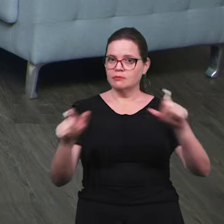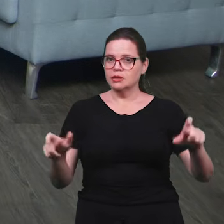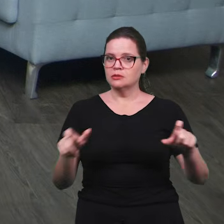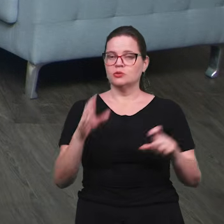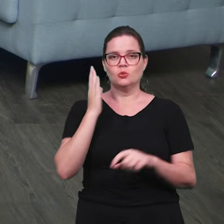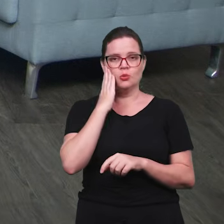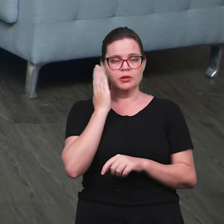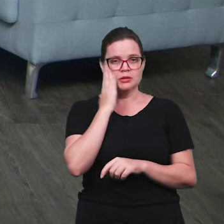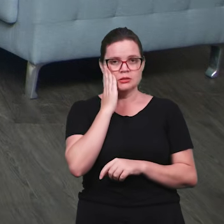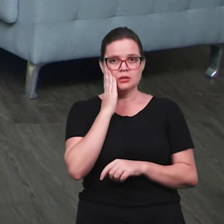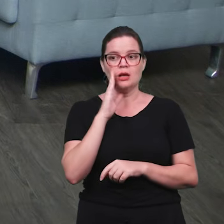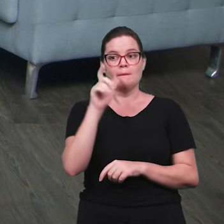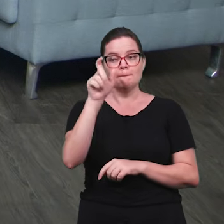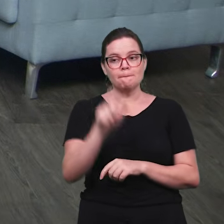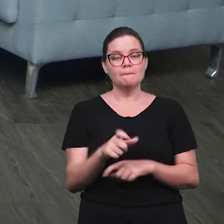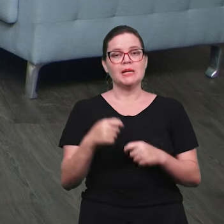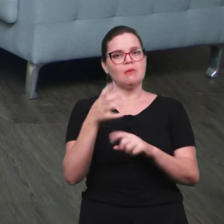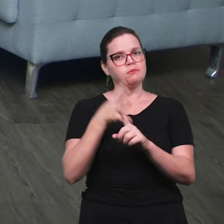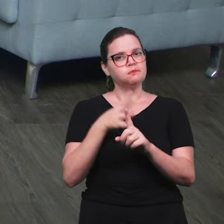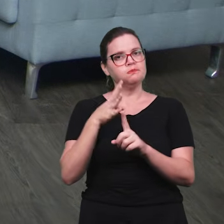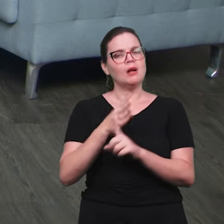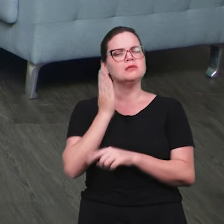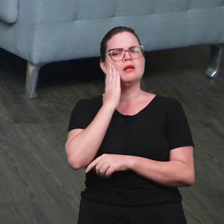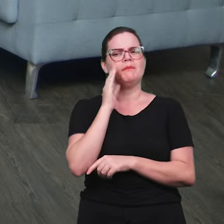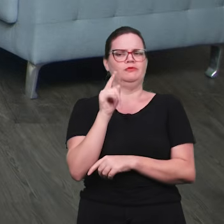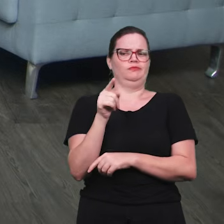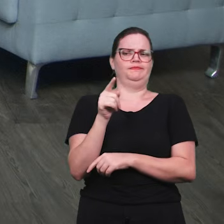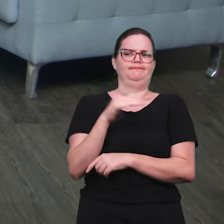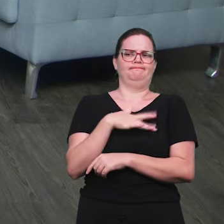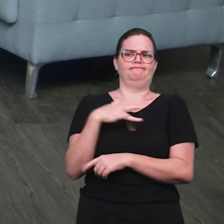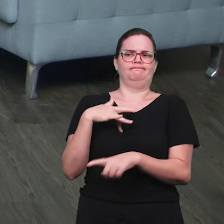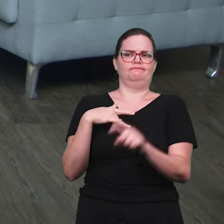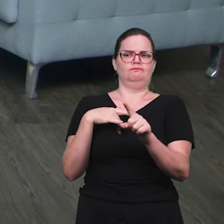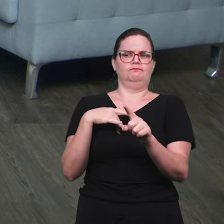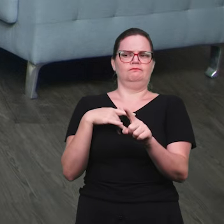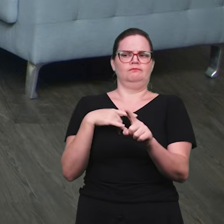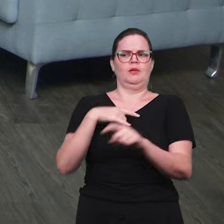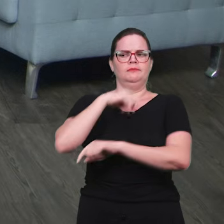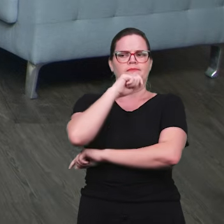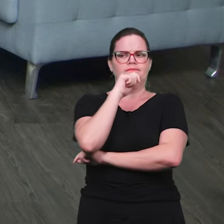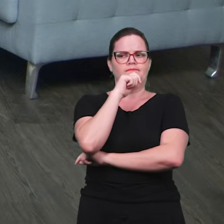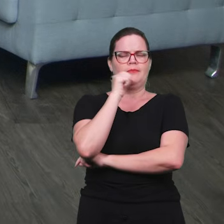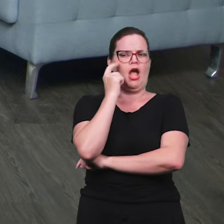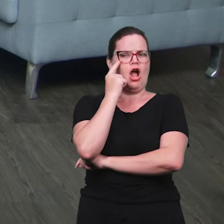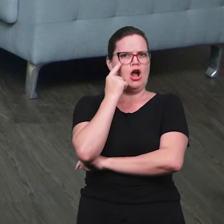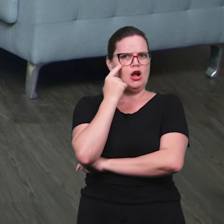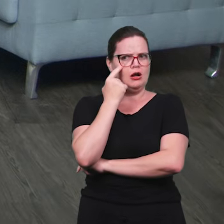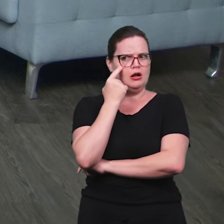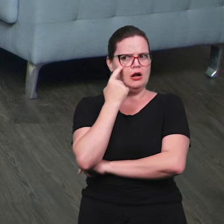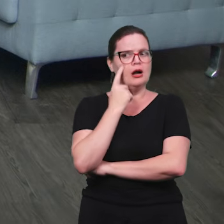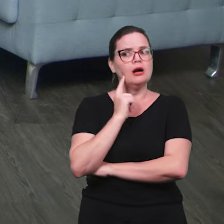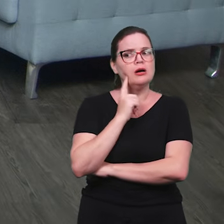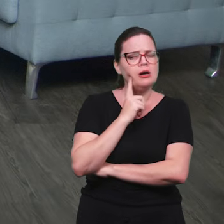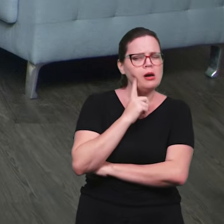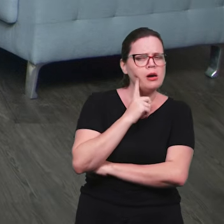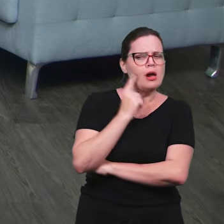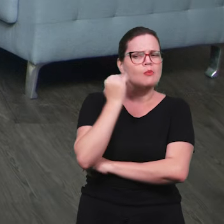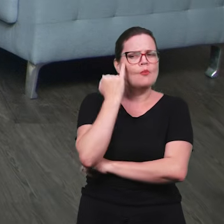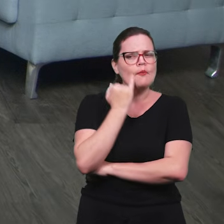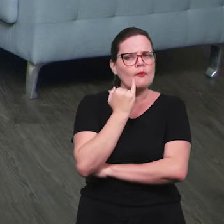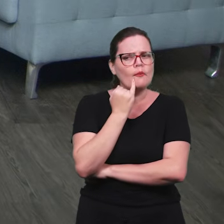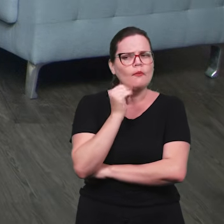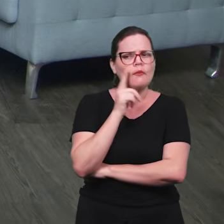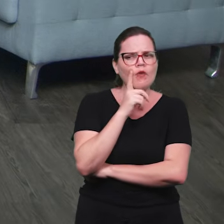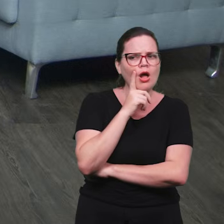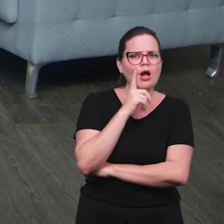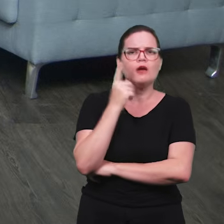mas você precisa conhecer a pessoa. Exatamente. E saber, né? Essa pessoa é uma pessoa que carece de uma atenção maior na área da saúde, ou se ela